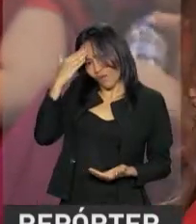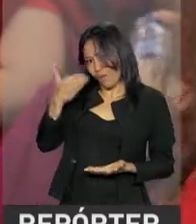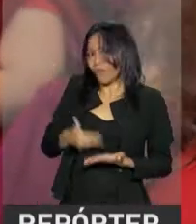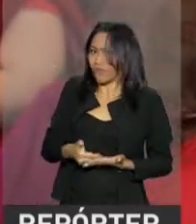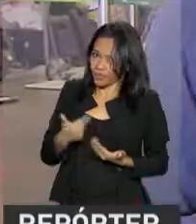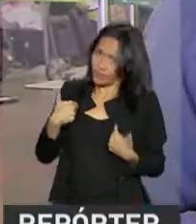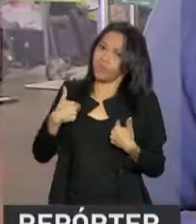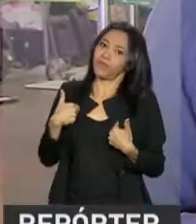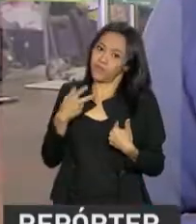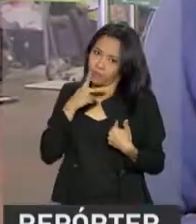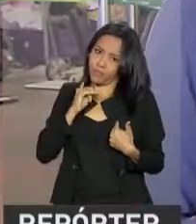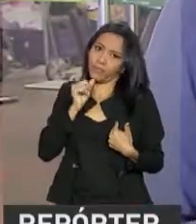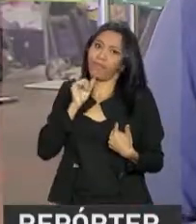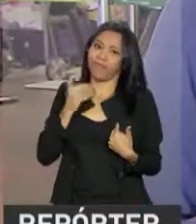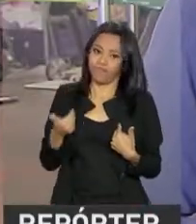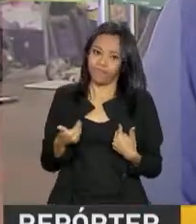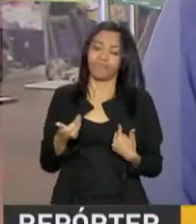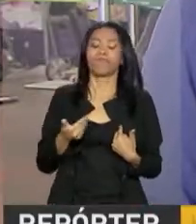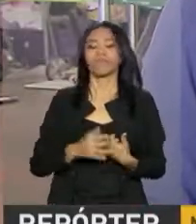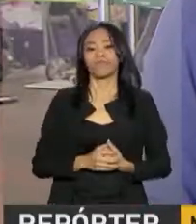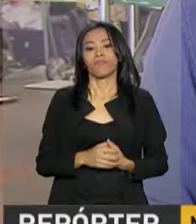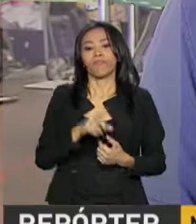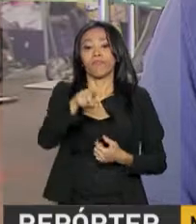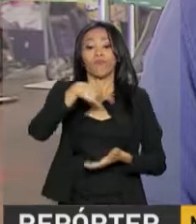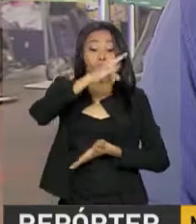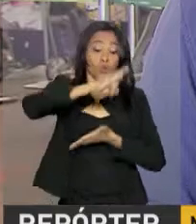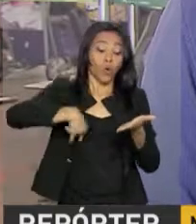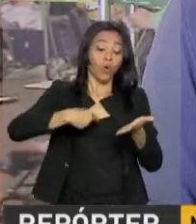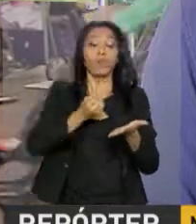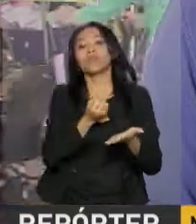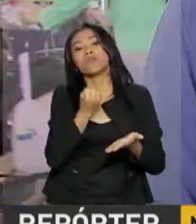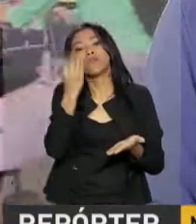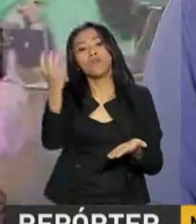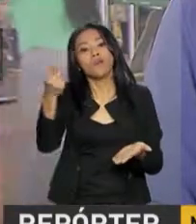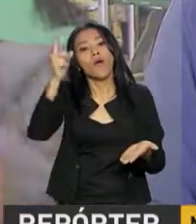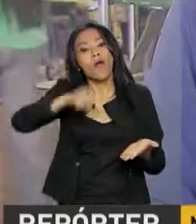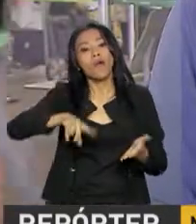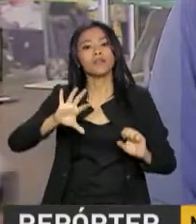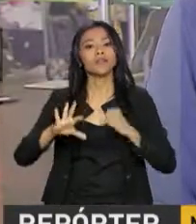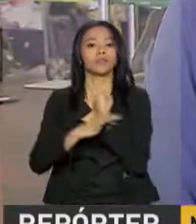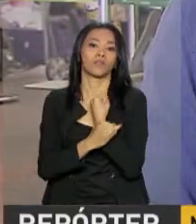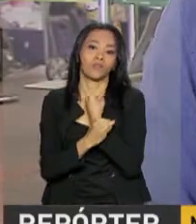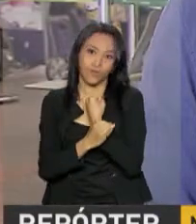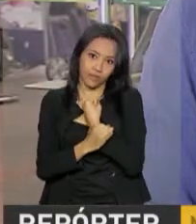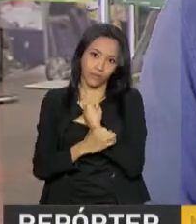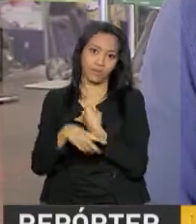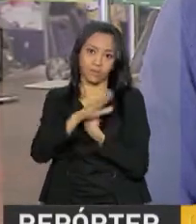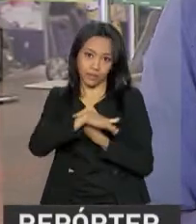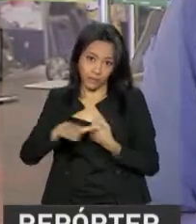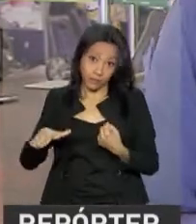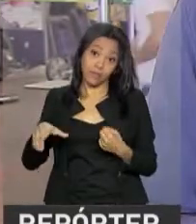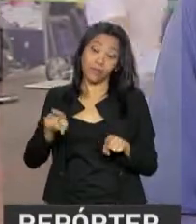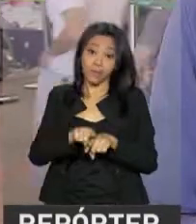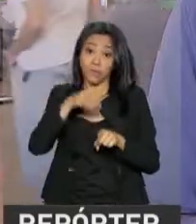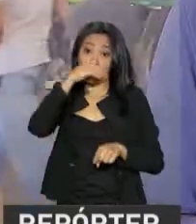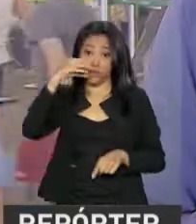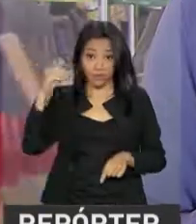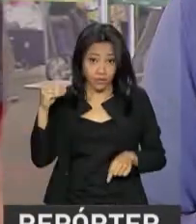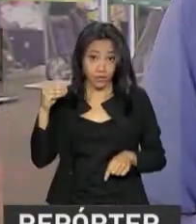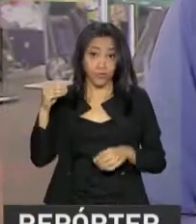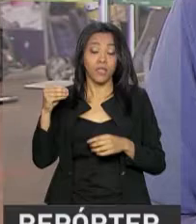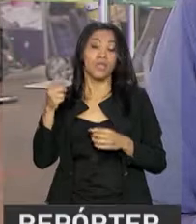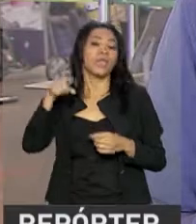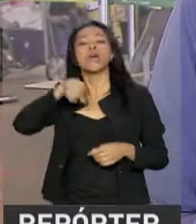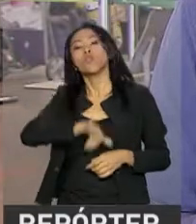em mim a documentação exigida na hora do embarque é pra dar mais segurança para as crianças e adolescentes